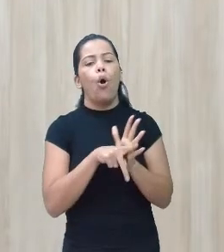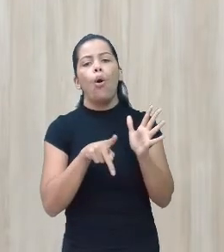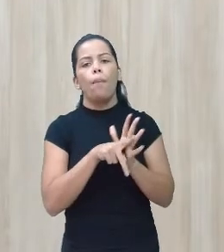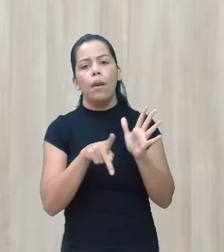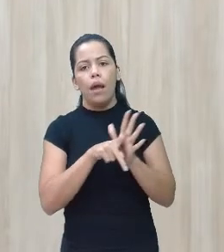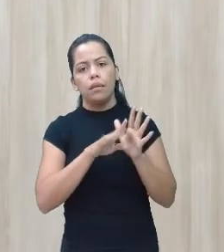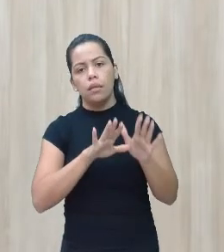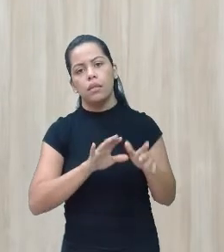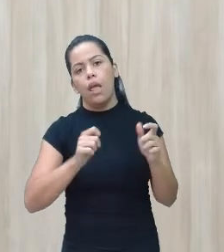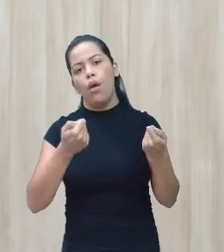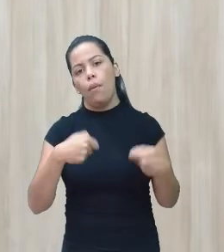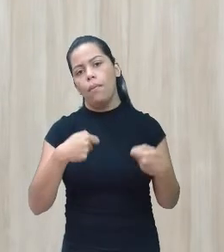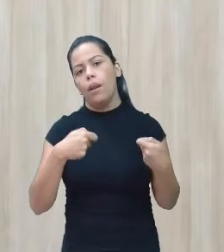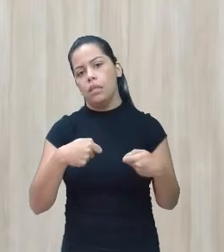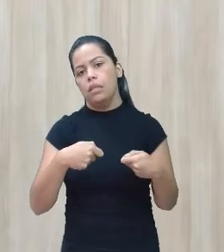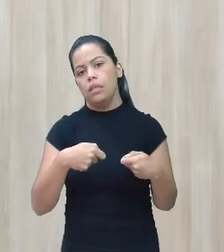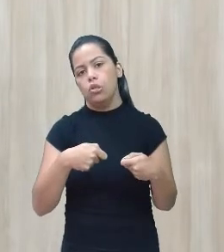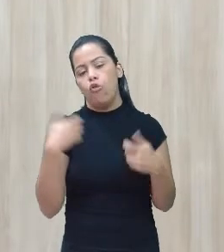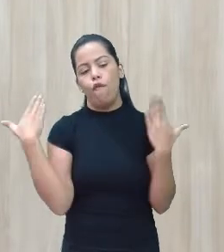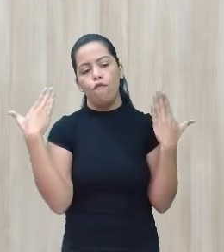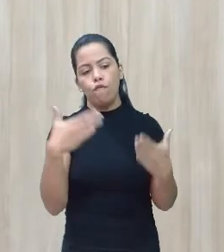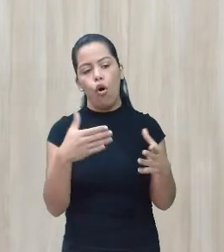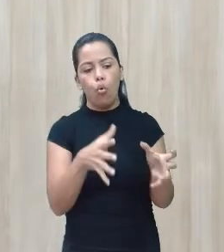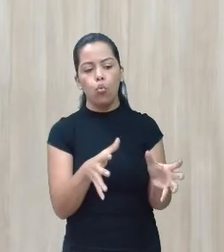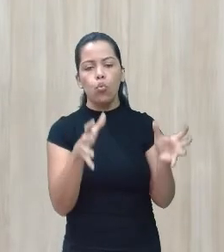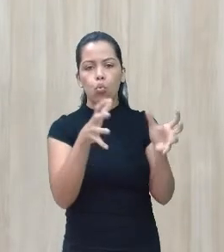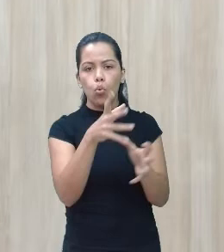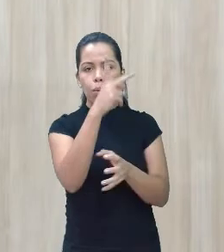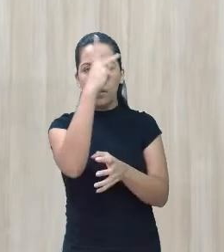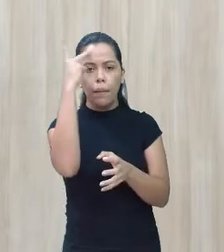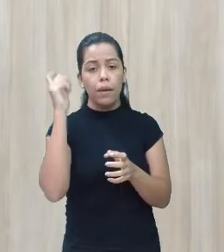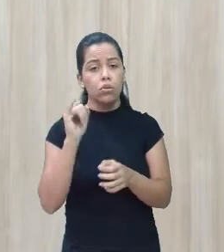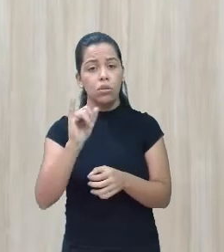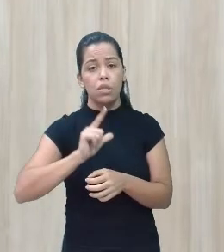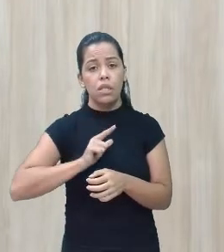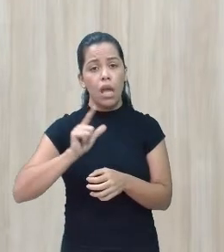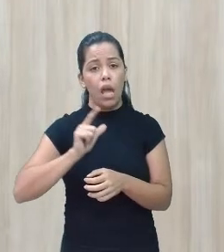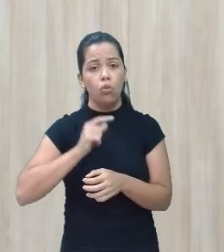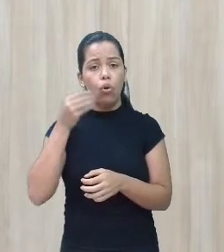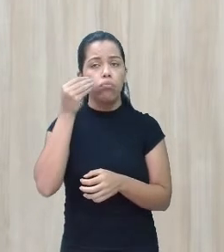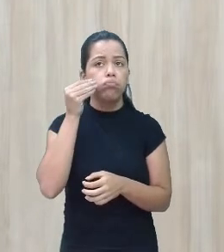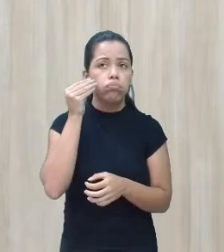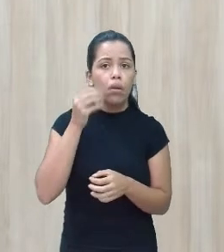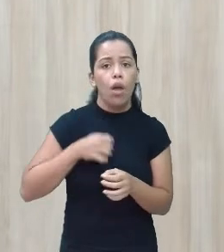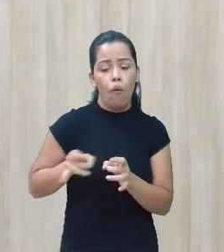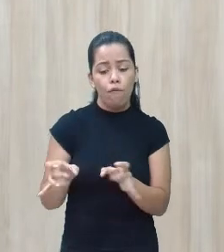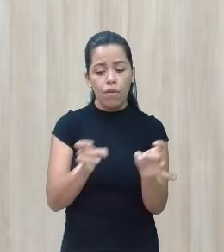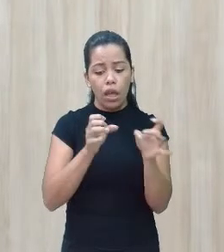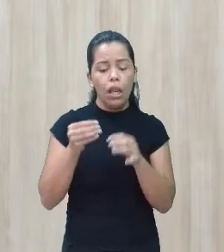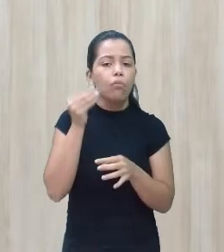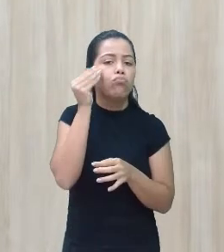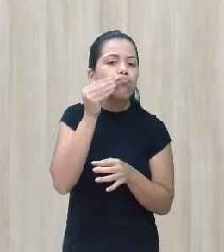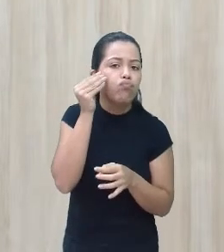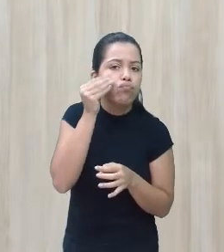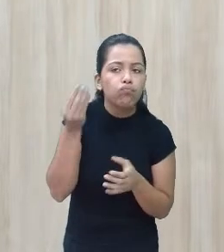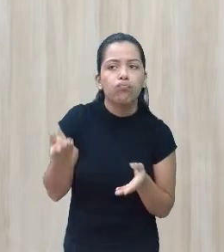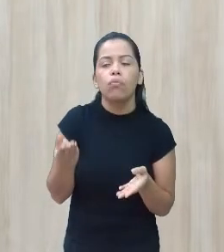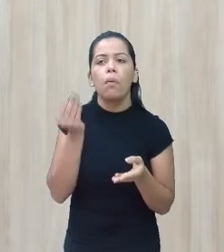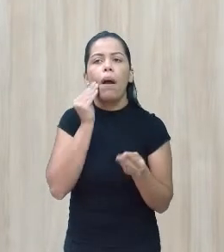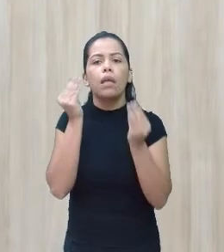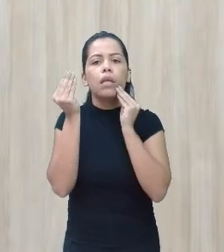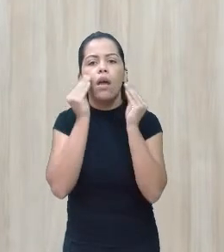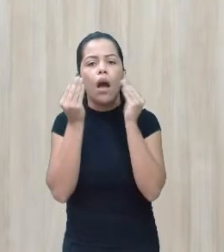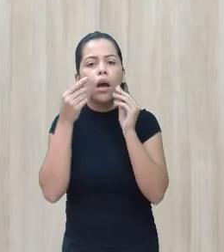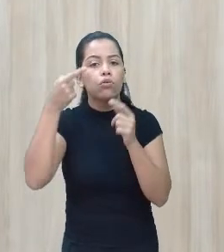meu público-alvo. Então, se eu estou vendendo produtos de beleza, eu tenho lá a minha margem de pessoas que eu quero alcançar com